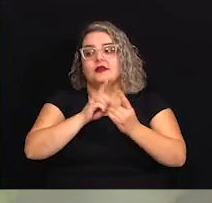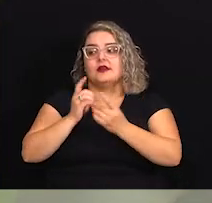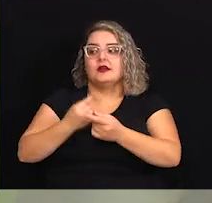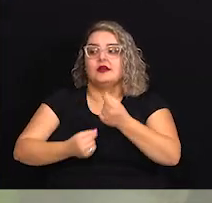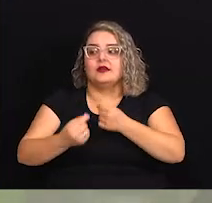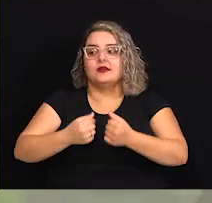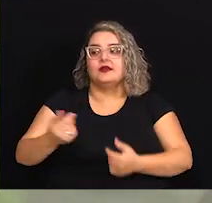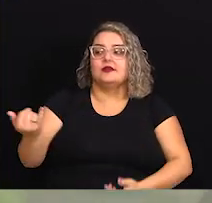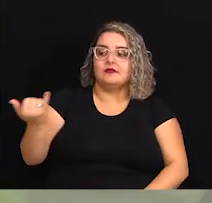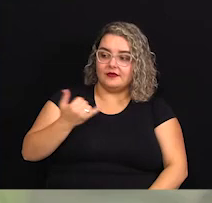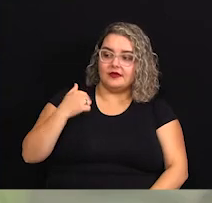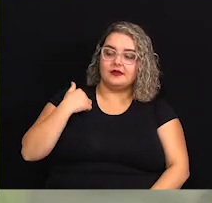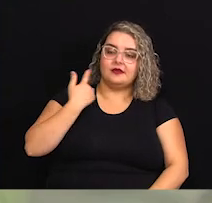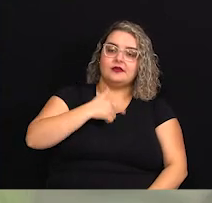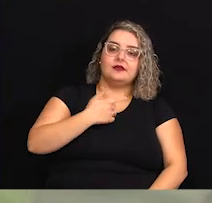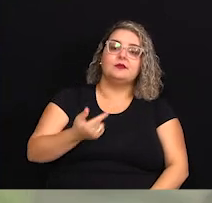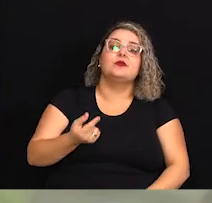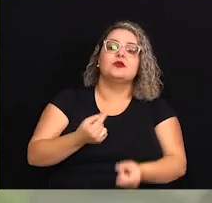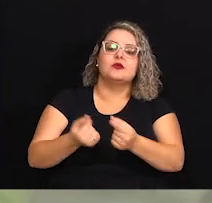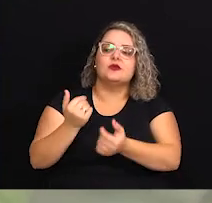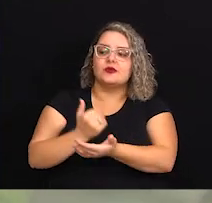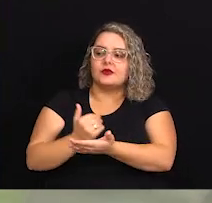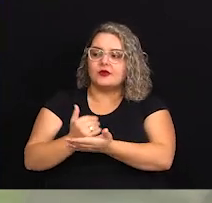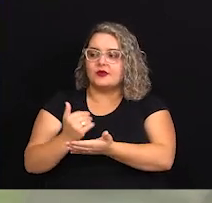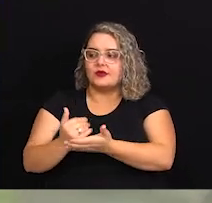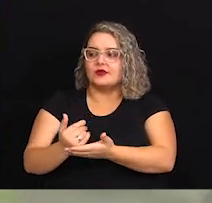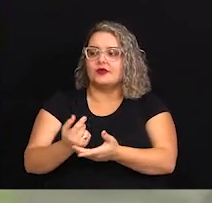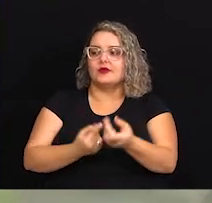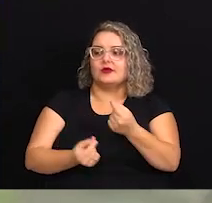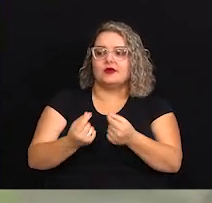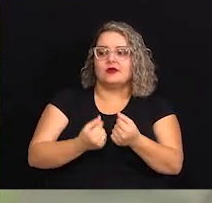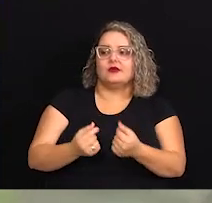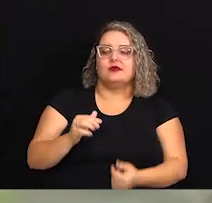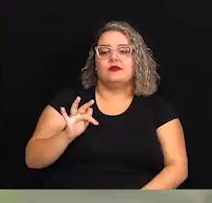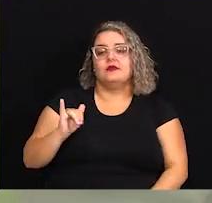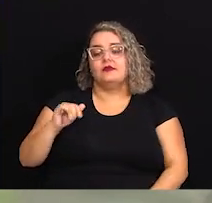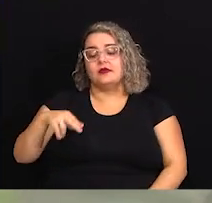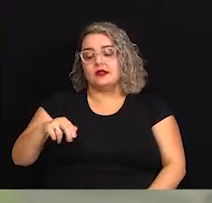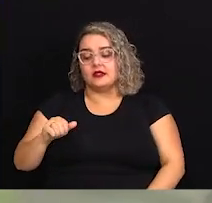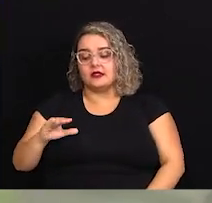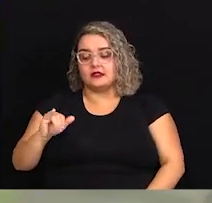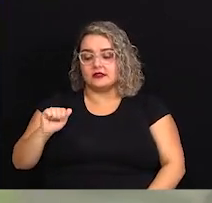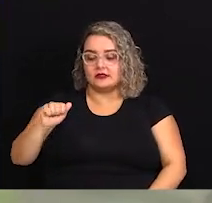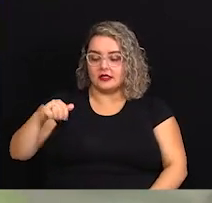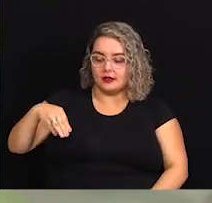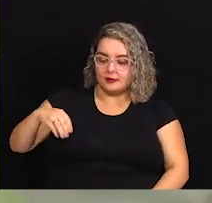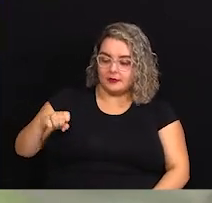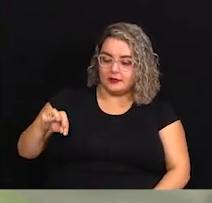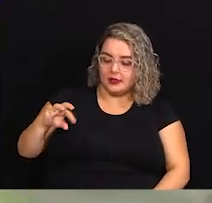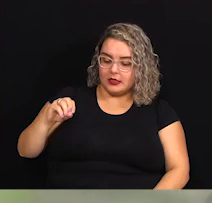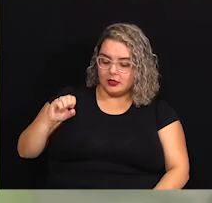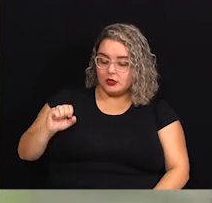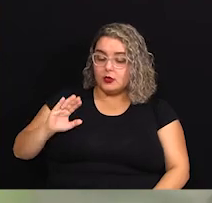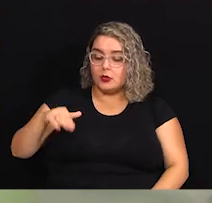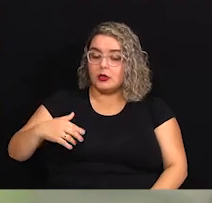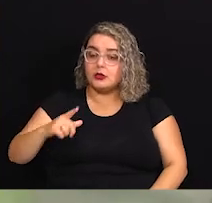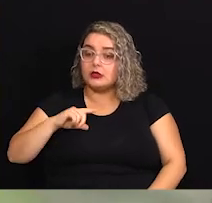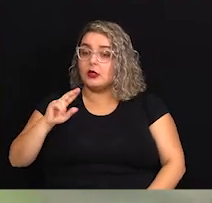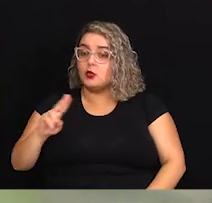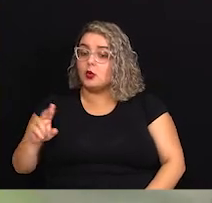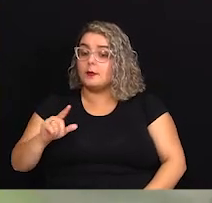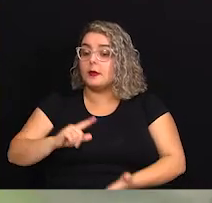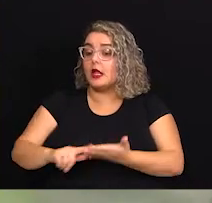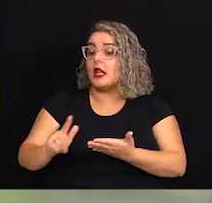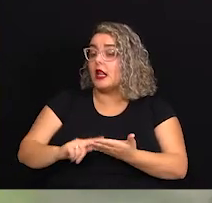financeira, tá falando aqui com a gente sobre empréstimos e financiamentos. E quando a gente tem um nome limpo e